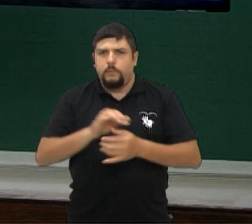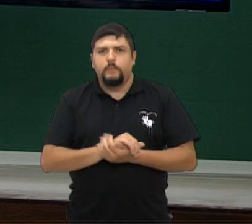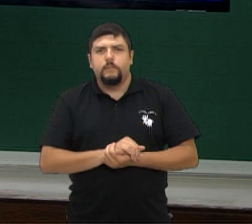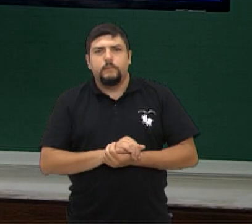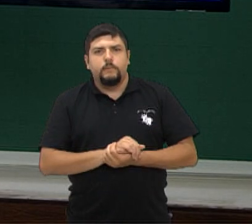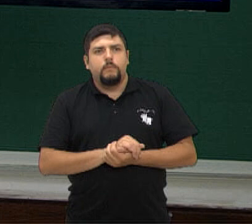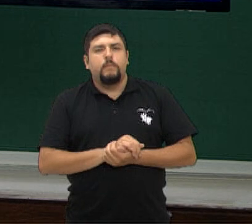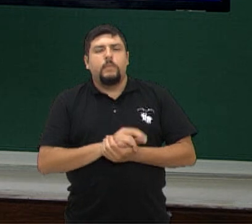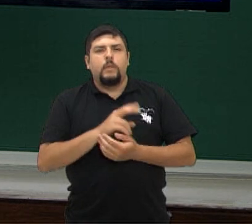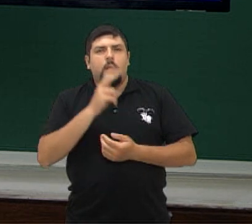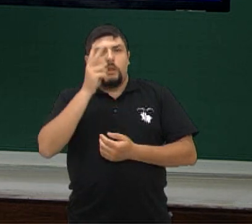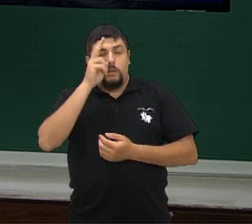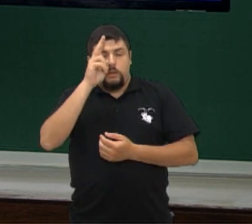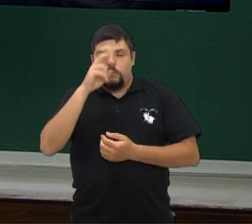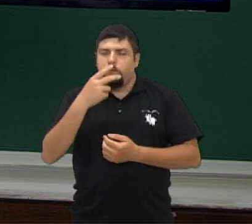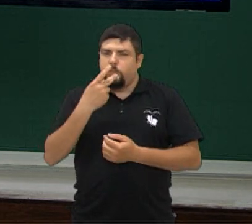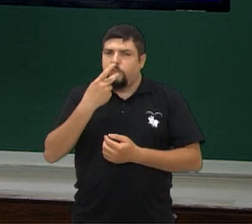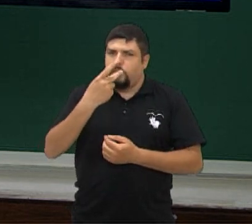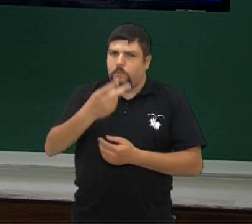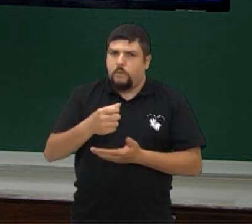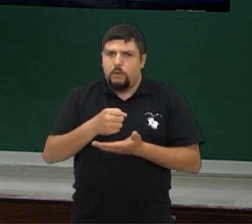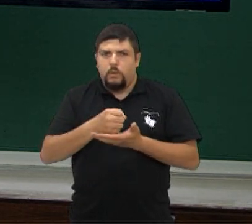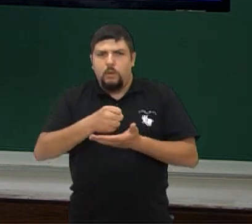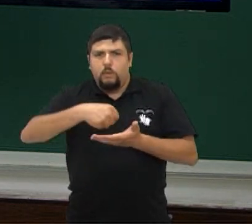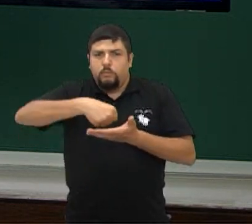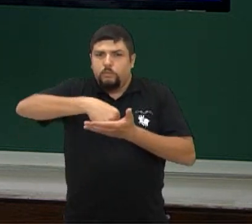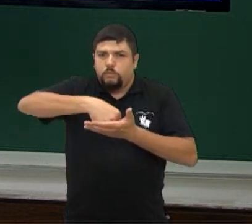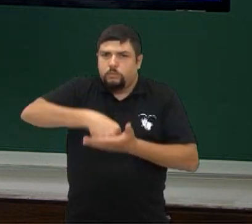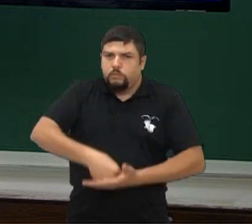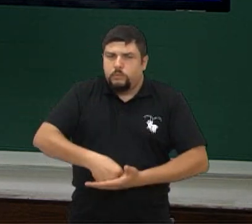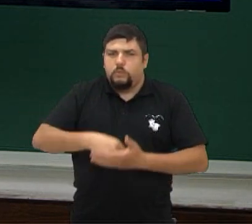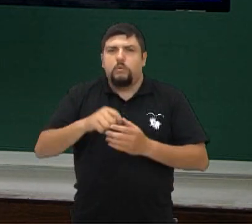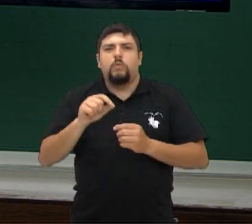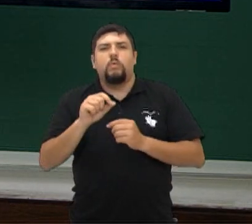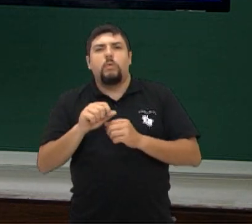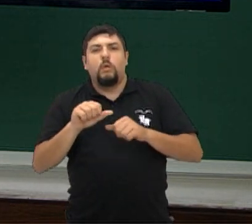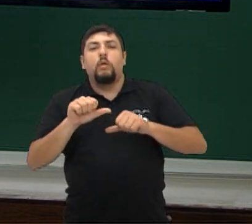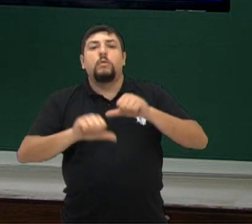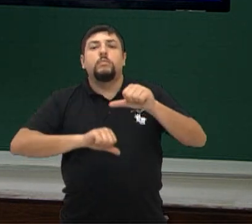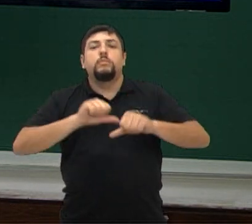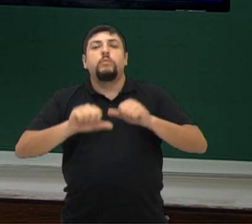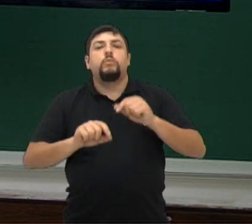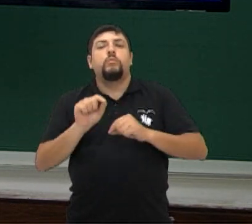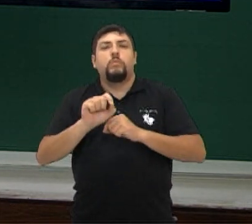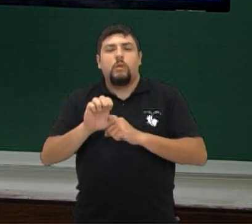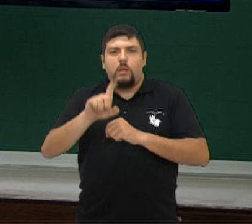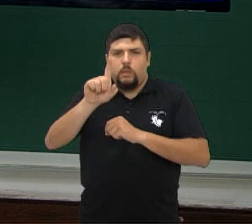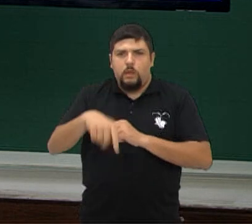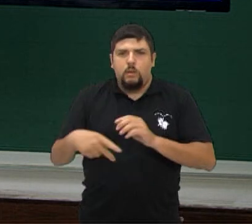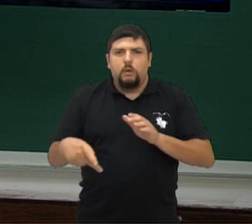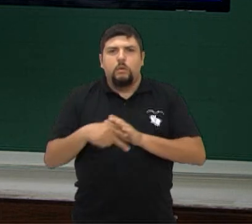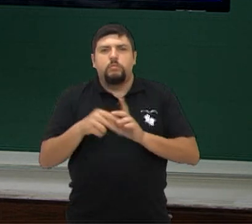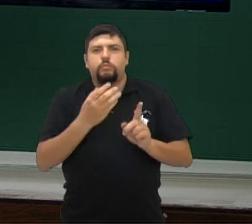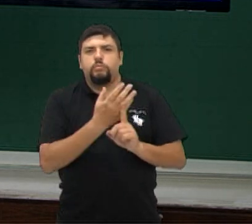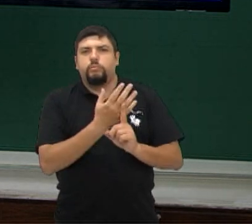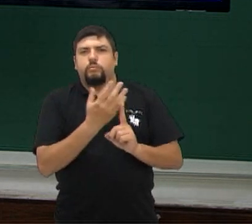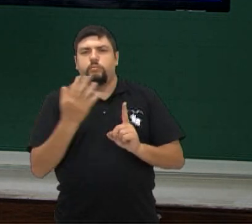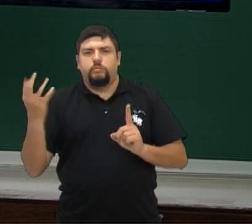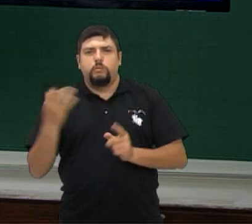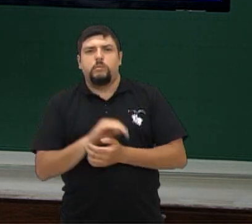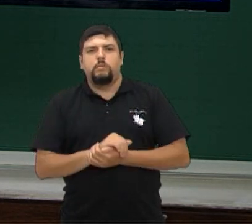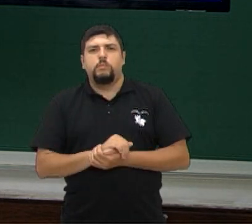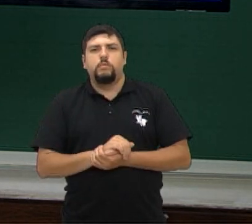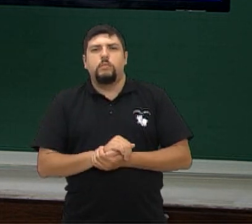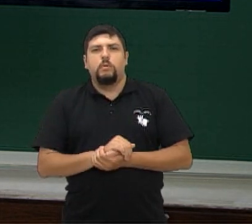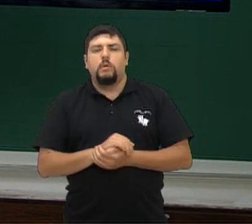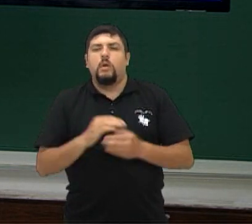fala de pressão, a gente vai sofrer alterações somente nos componentes de fase gasosa. Então, nesse